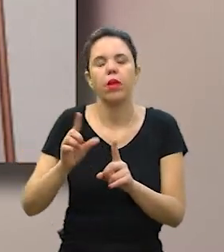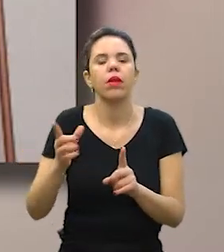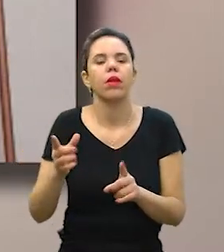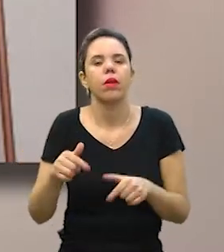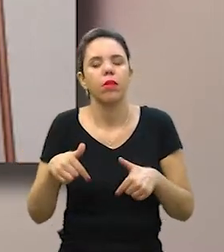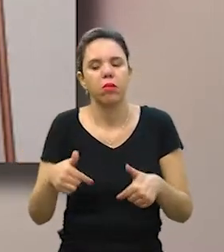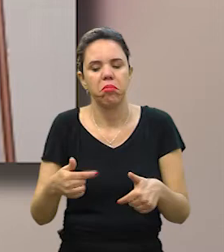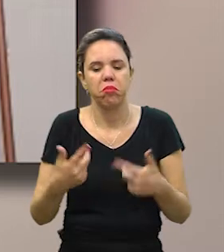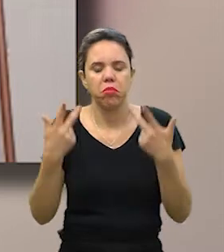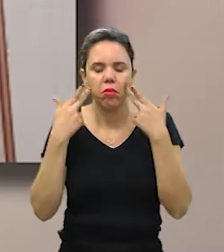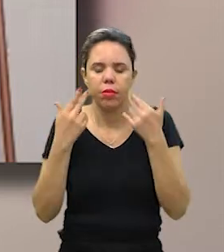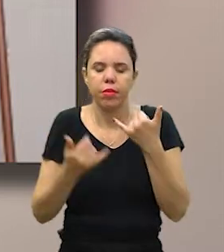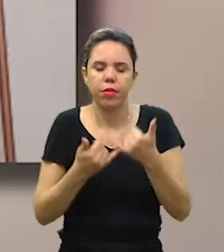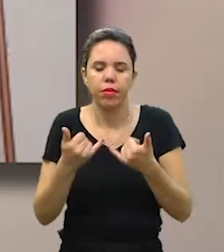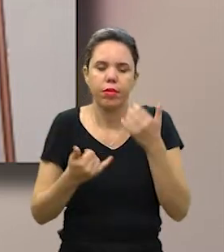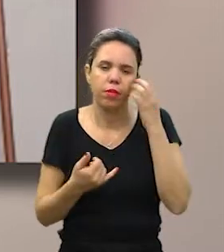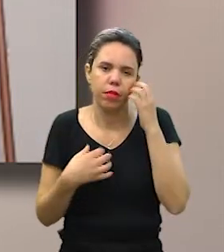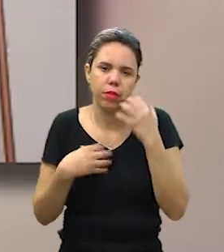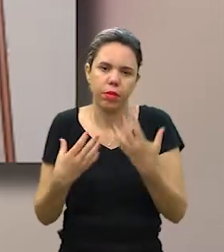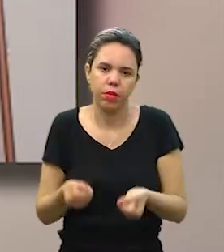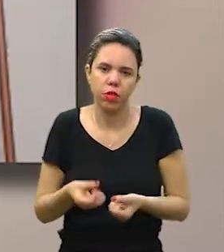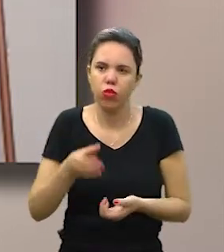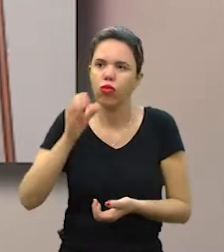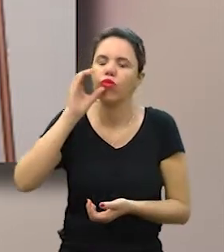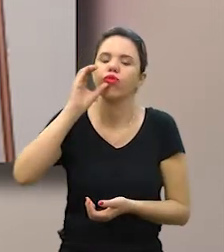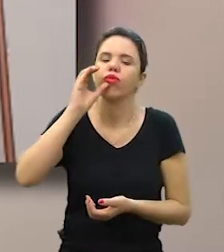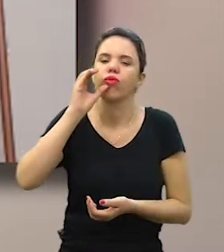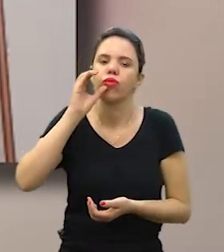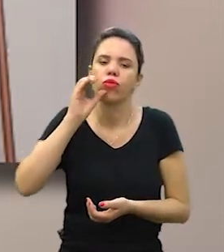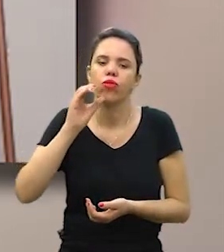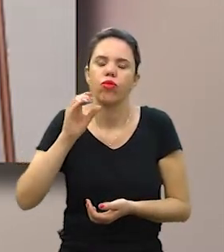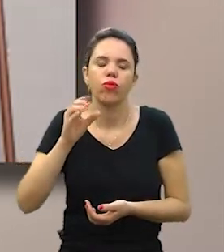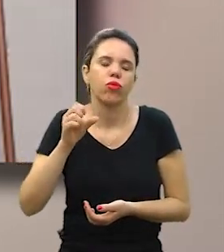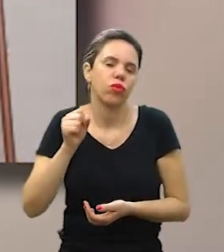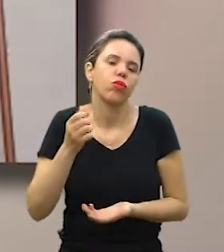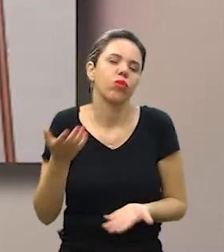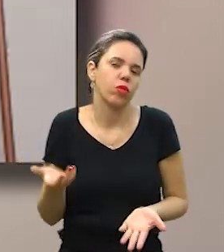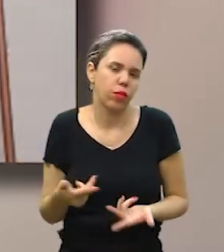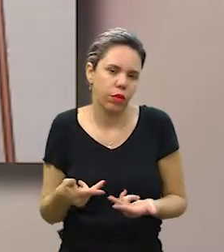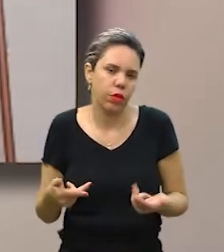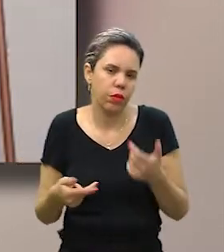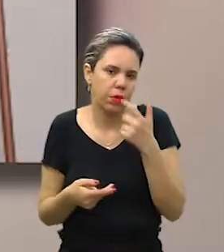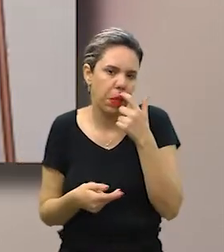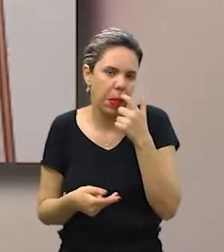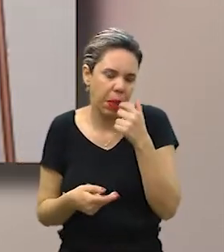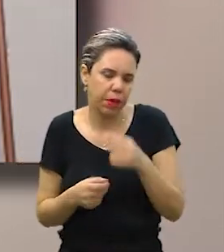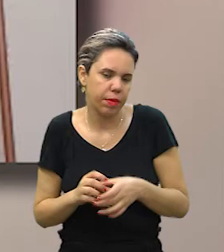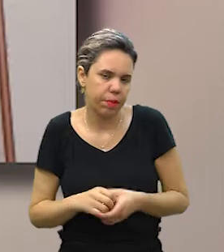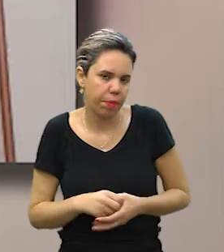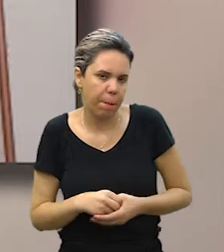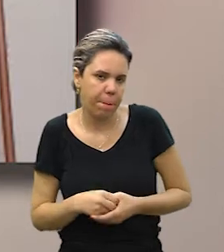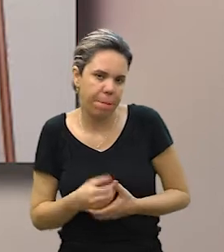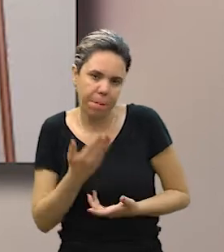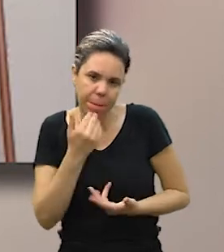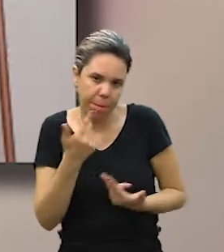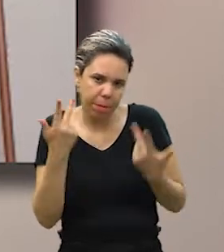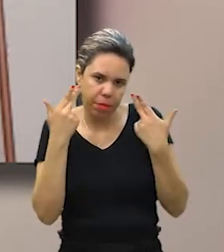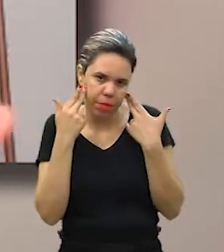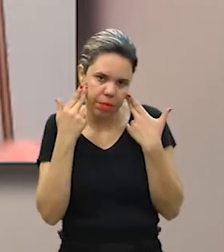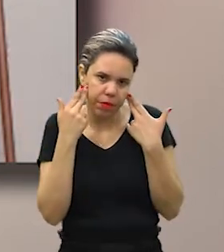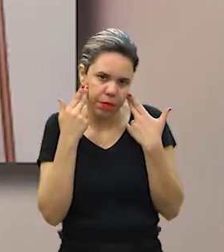Ele está ativo, brincando, está aceitando líquido para manter hidratado, né? Enfim,